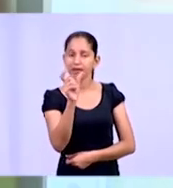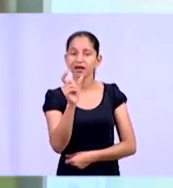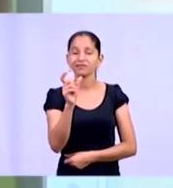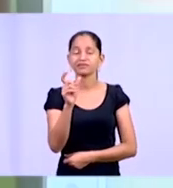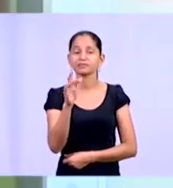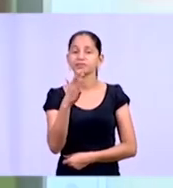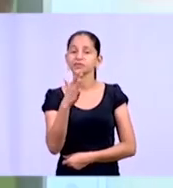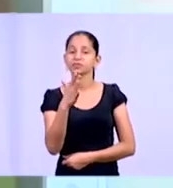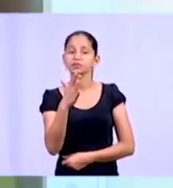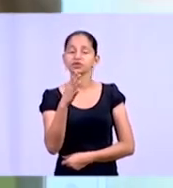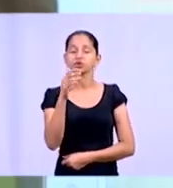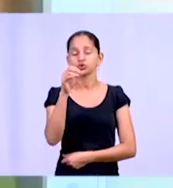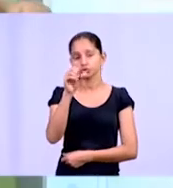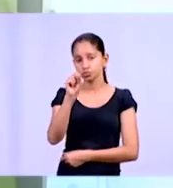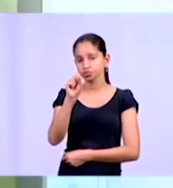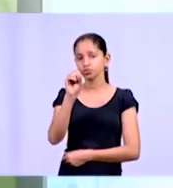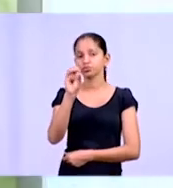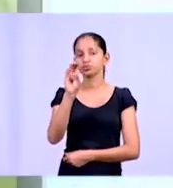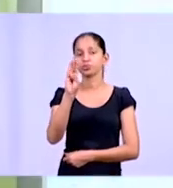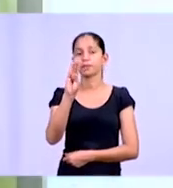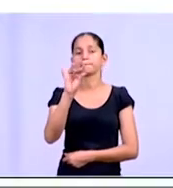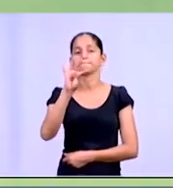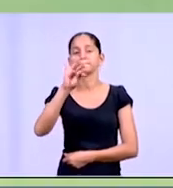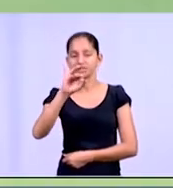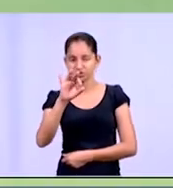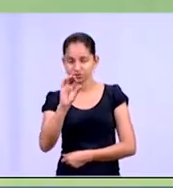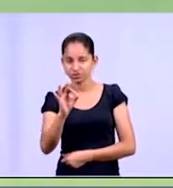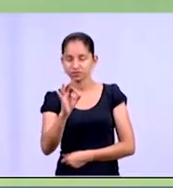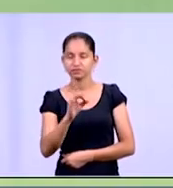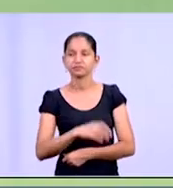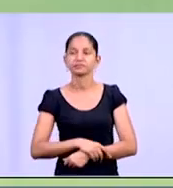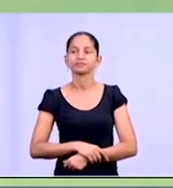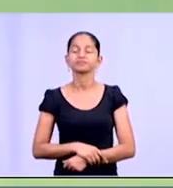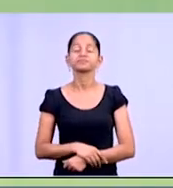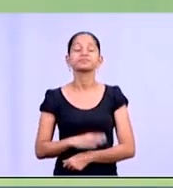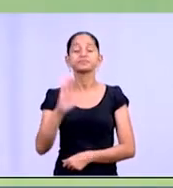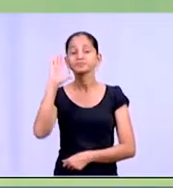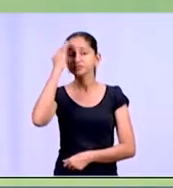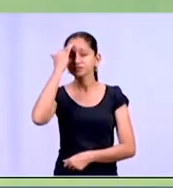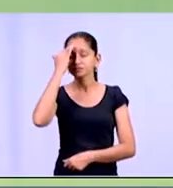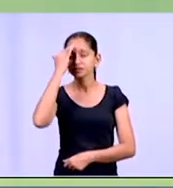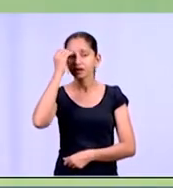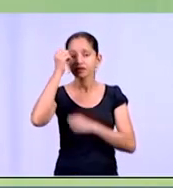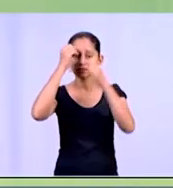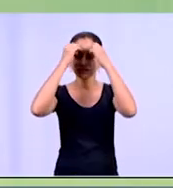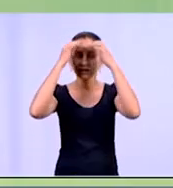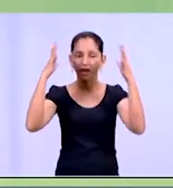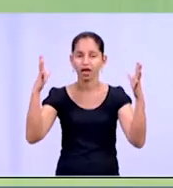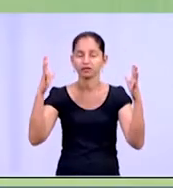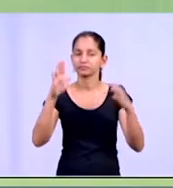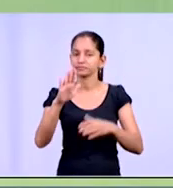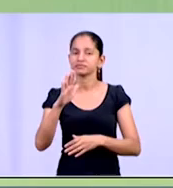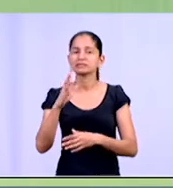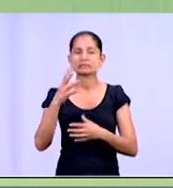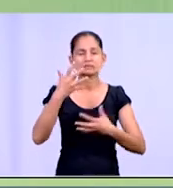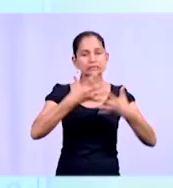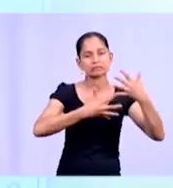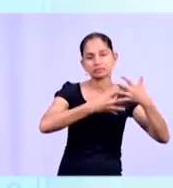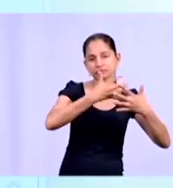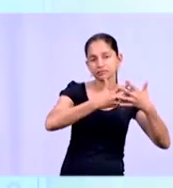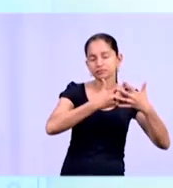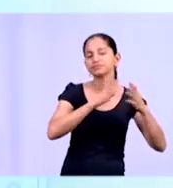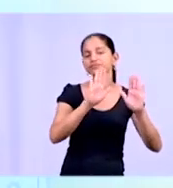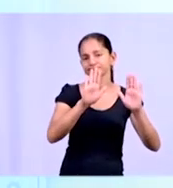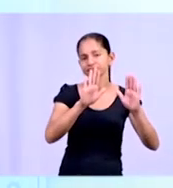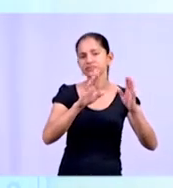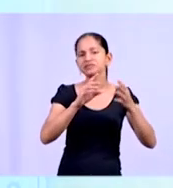se comunicar. Como é que isso funciona? Vamos tentar, a gente falou um pouquinho complicado aqui, mas vamos